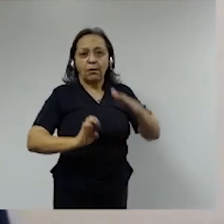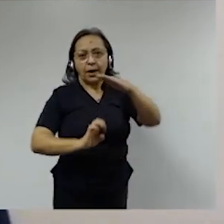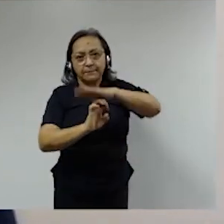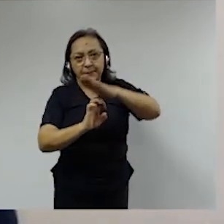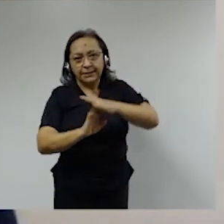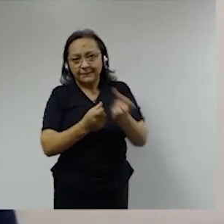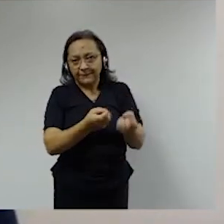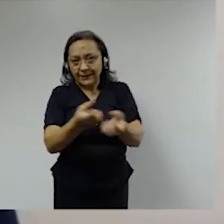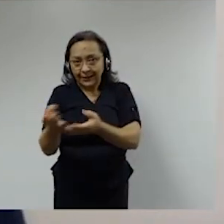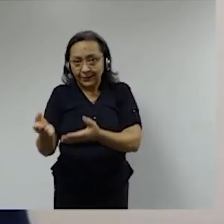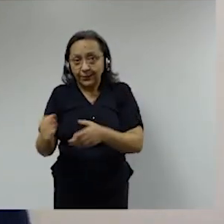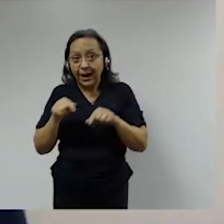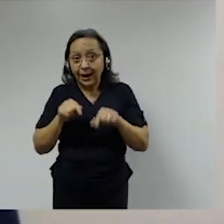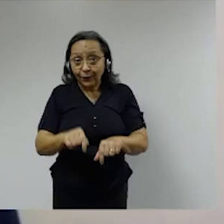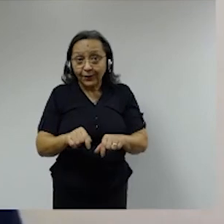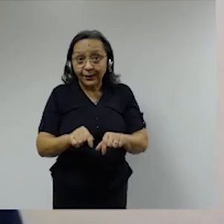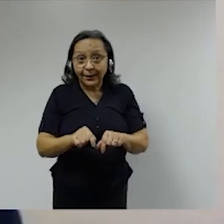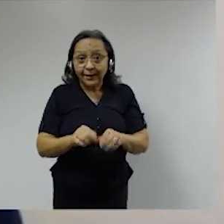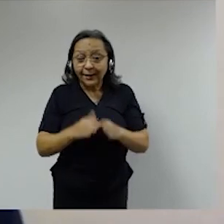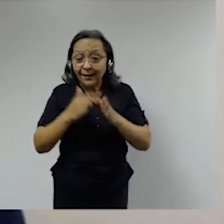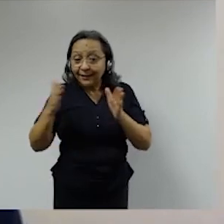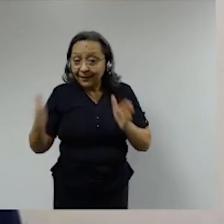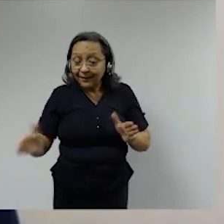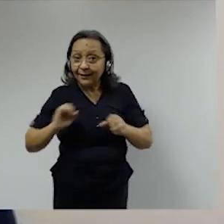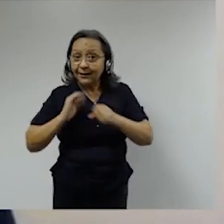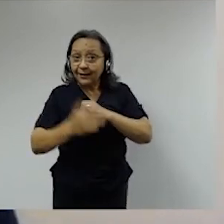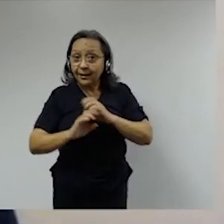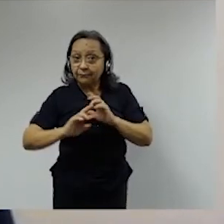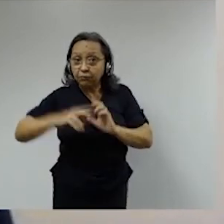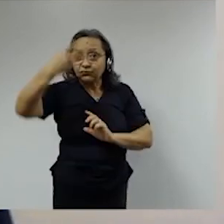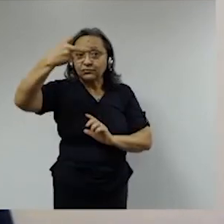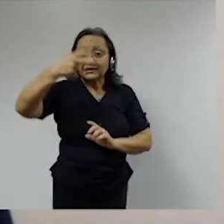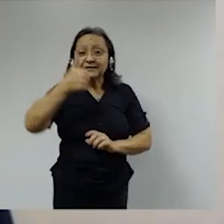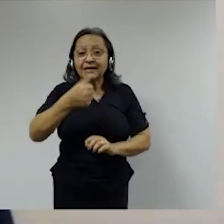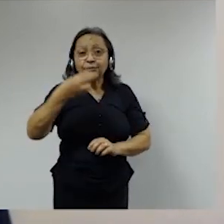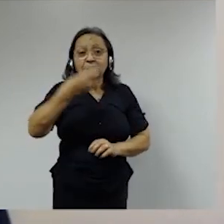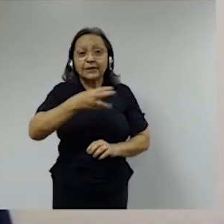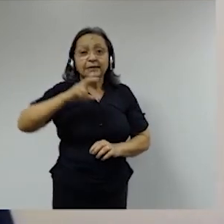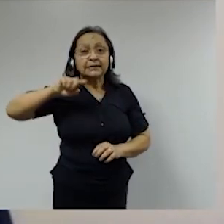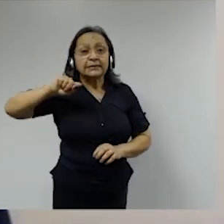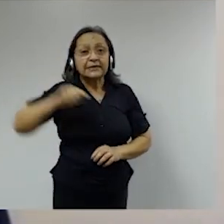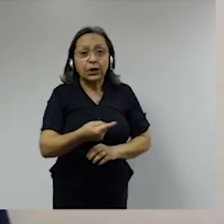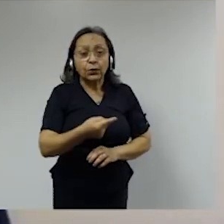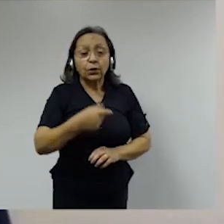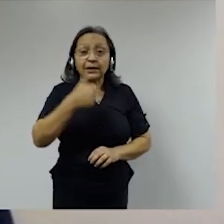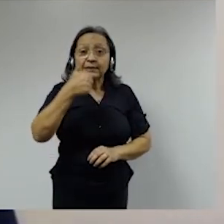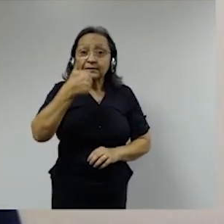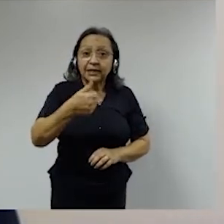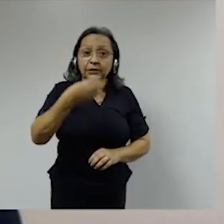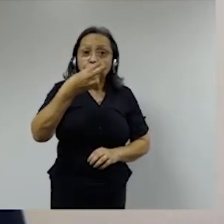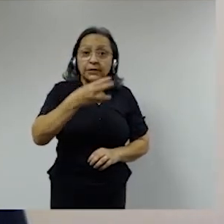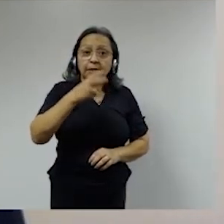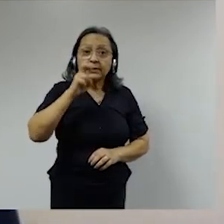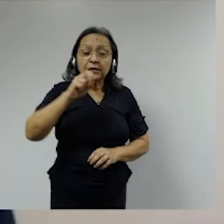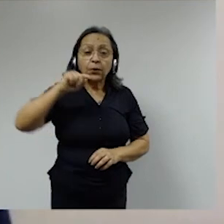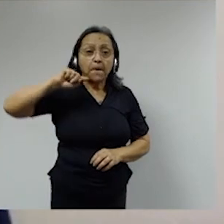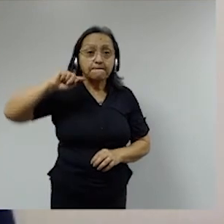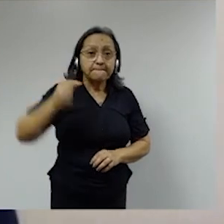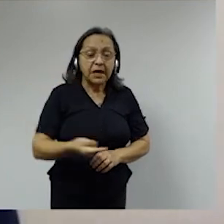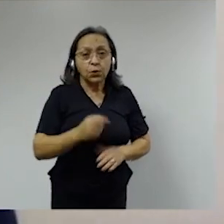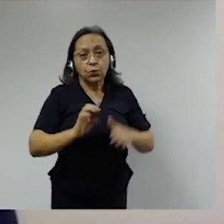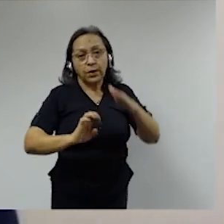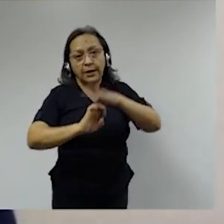a pandemia, esse número saltou para 135 mil lojas, 135 mil